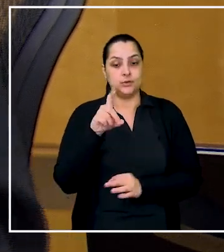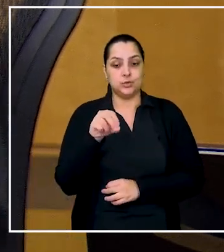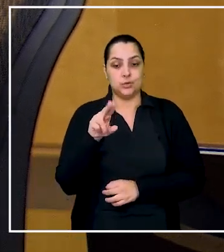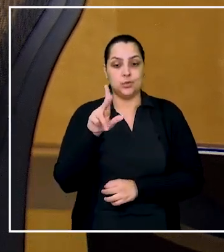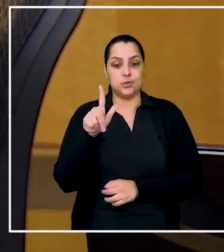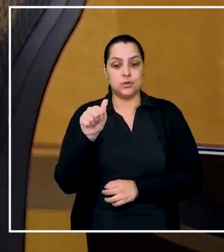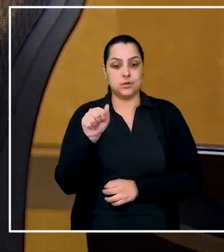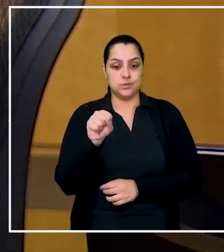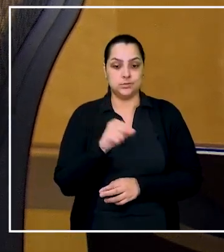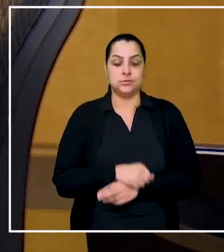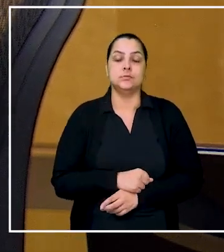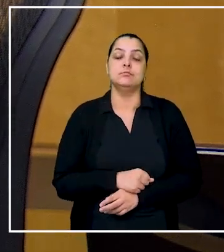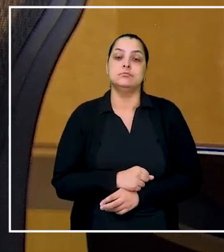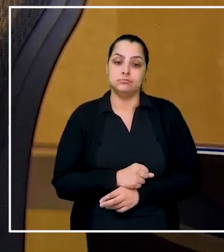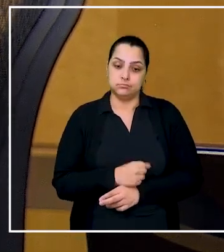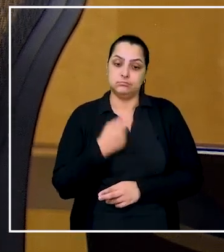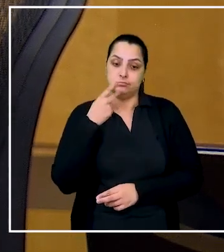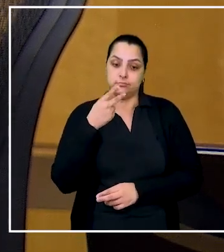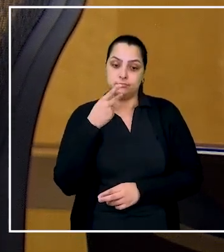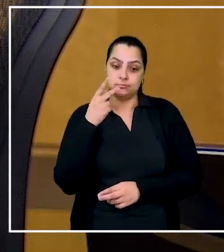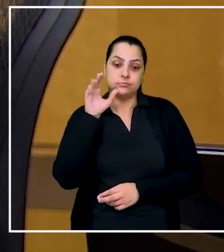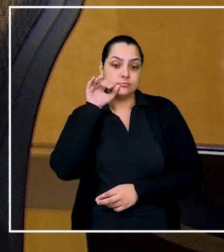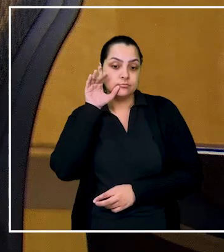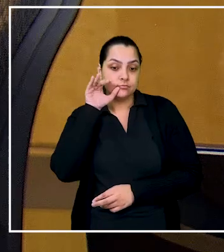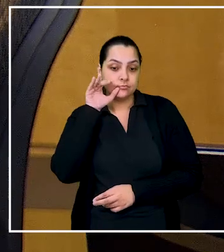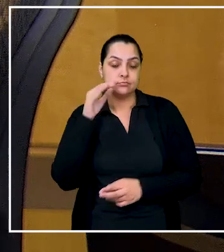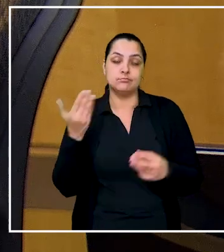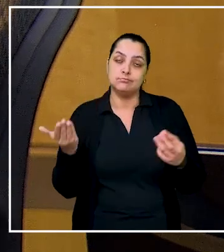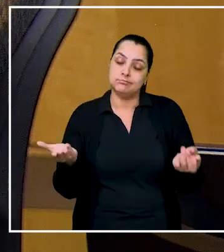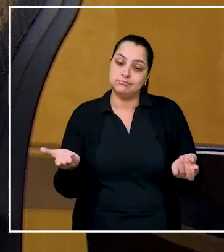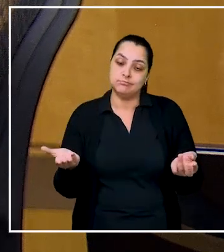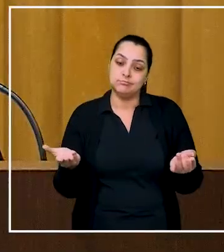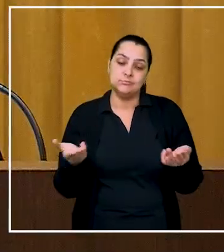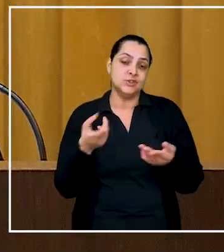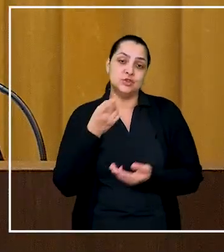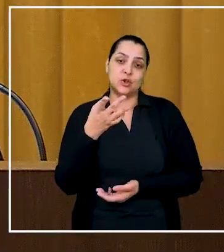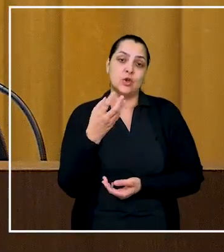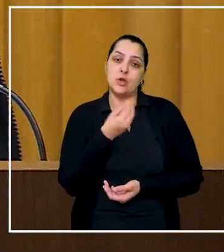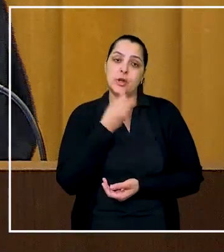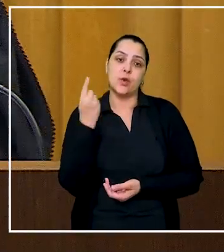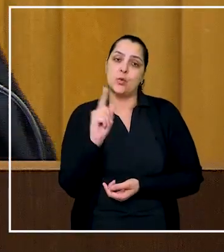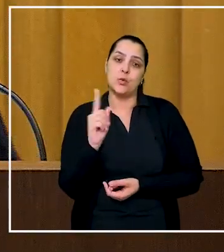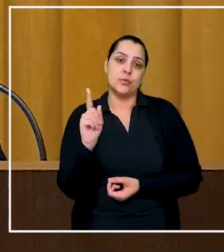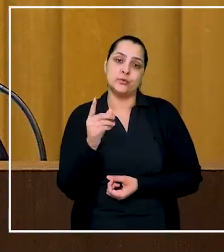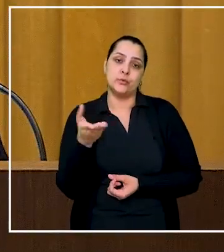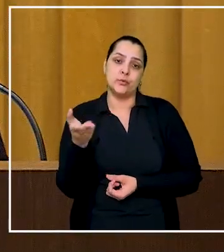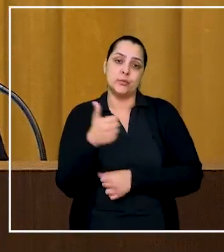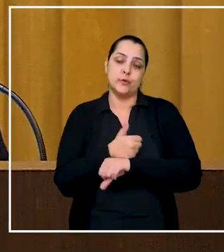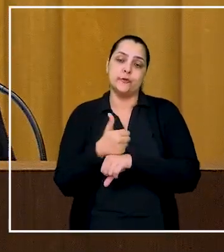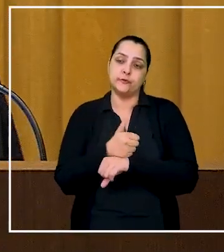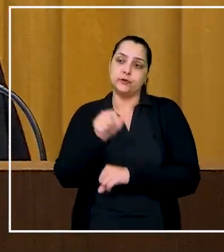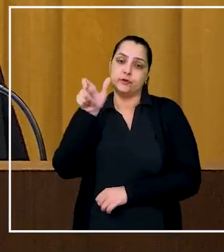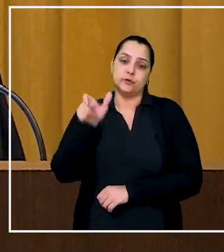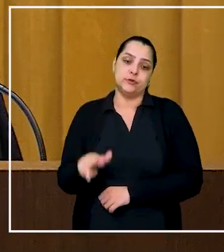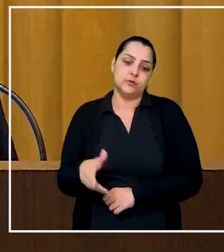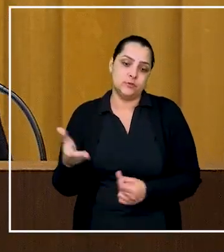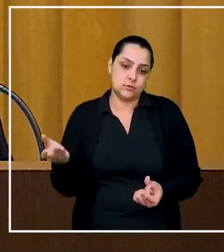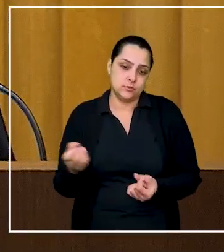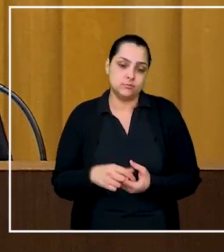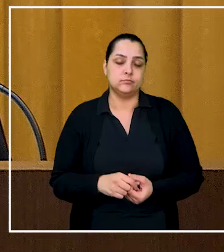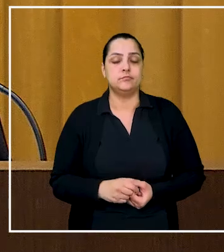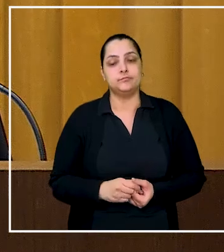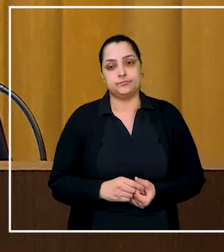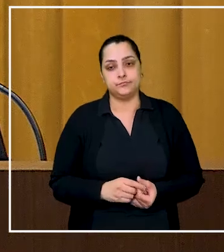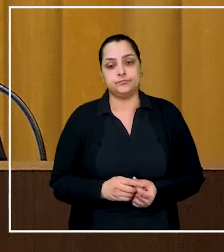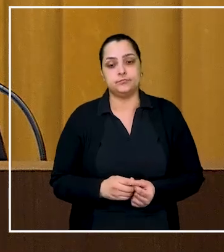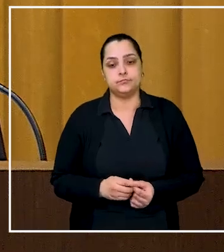ministro Douglas Alencar, as alegações do trabalhador configuram apenas insatisfação com o profissional